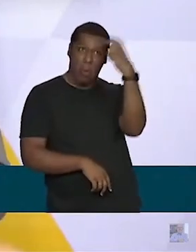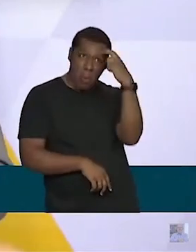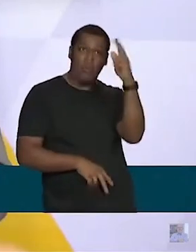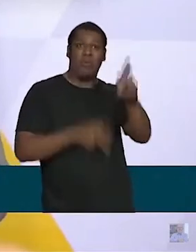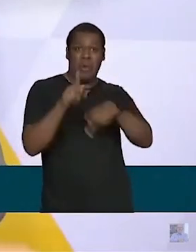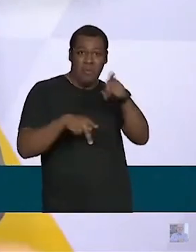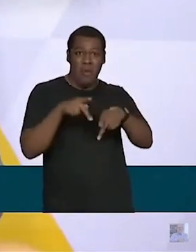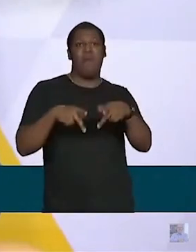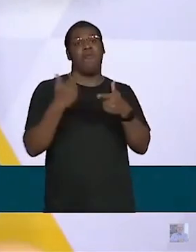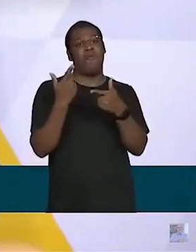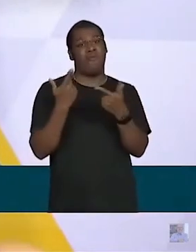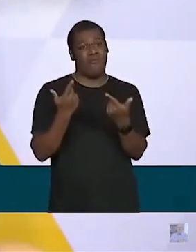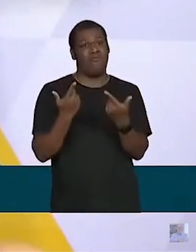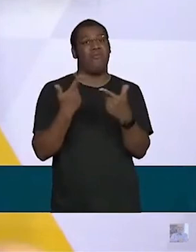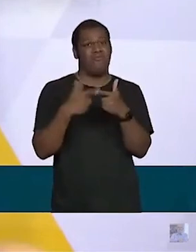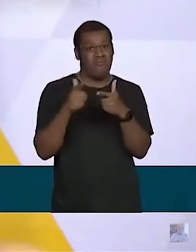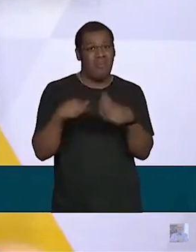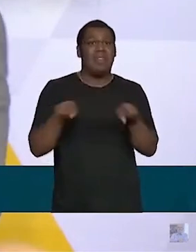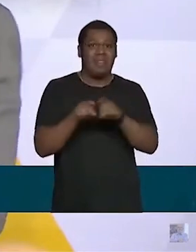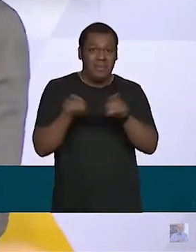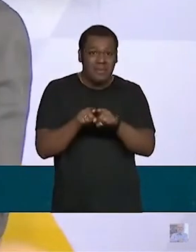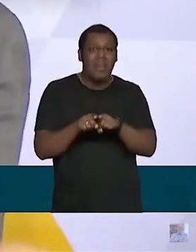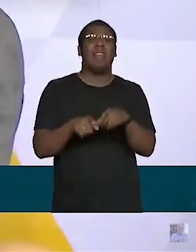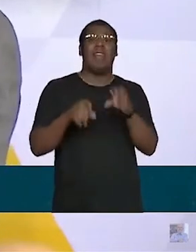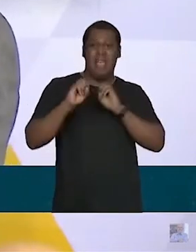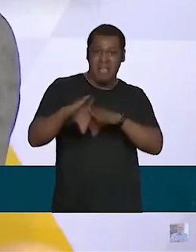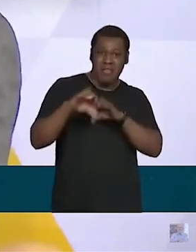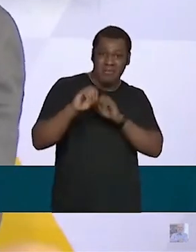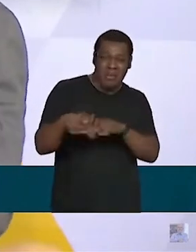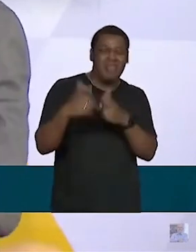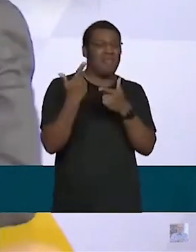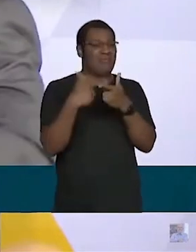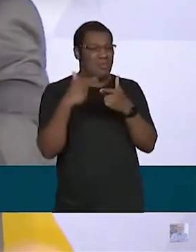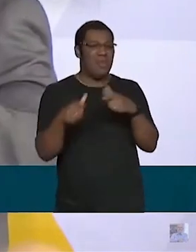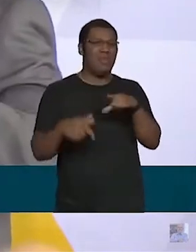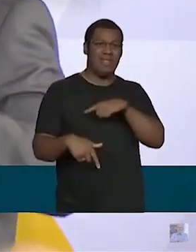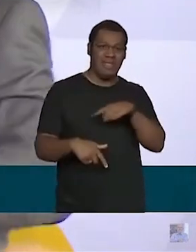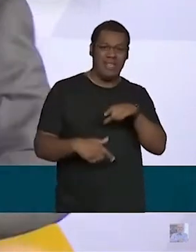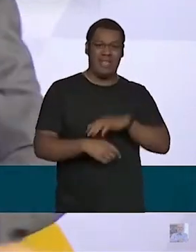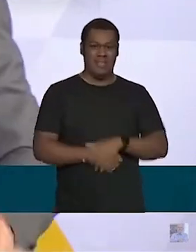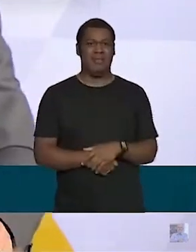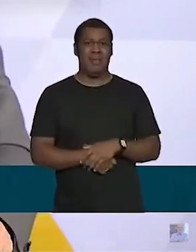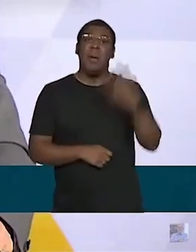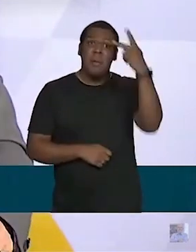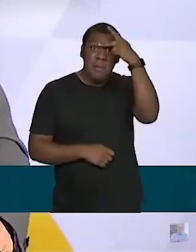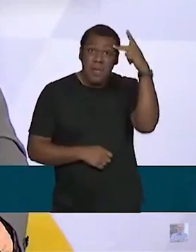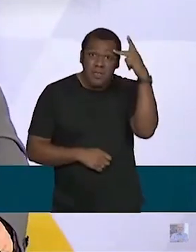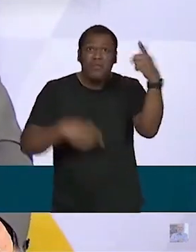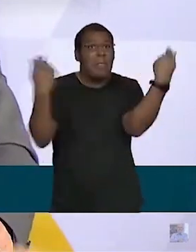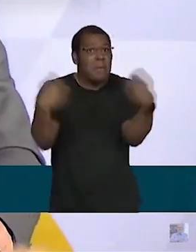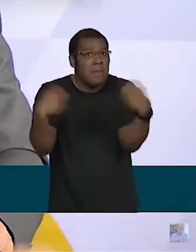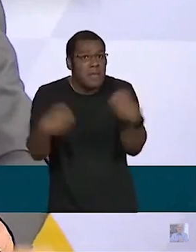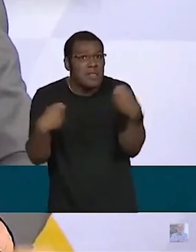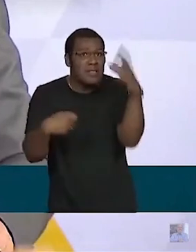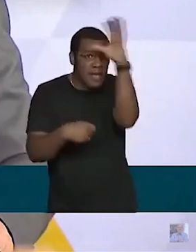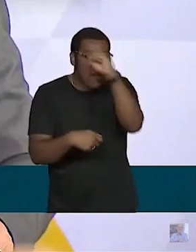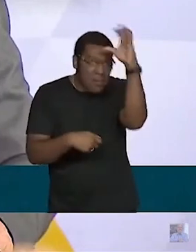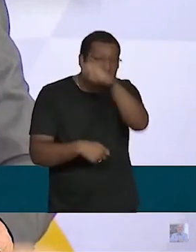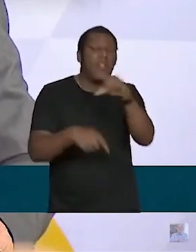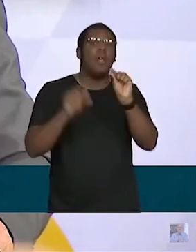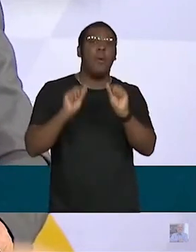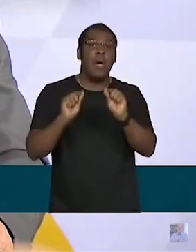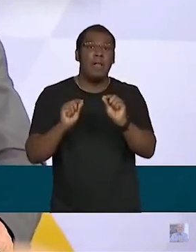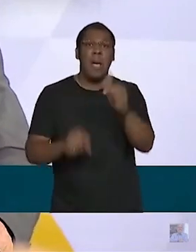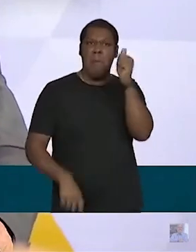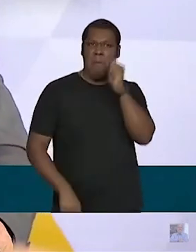um problema de educação. É duro falar, mas nós temos que dizer, o homem tem que aprender que a mulher não foi